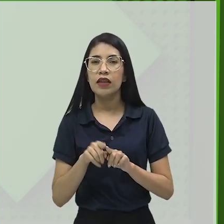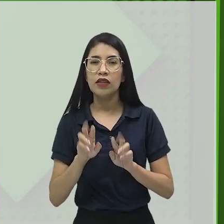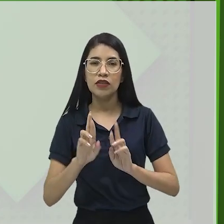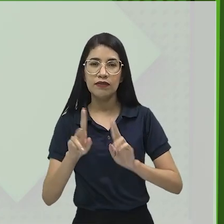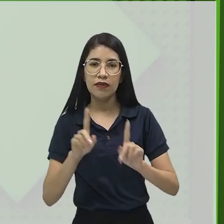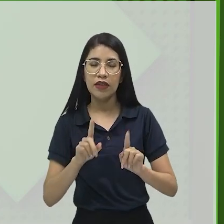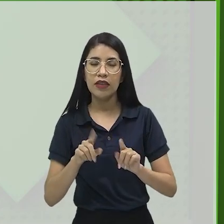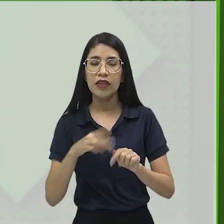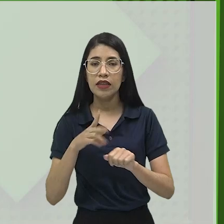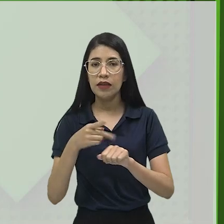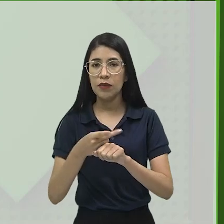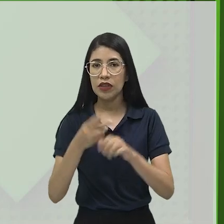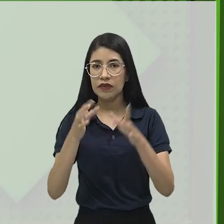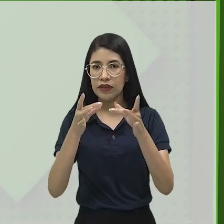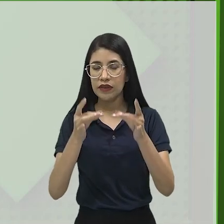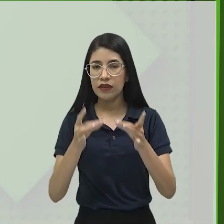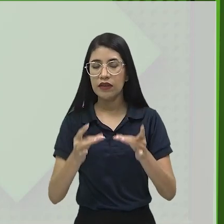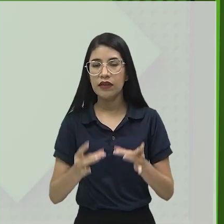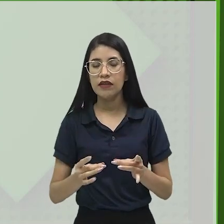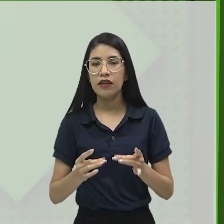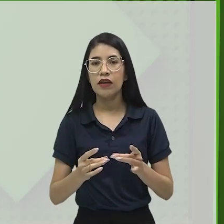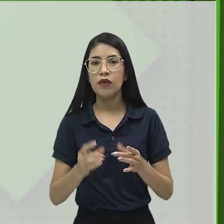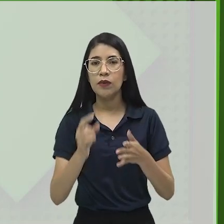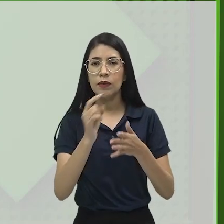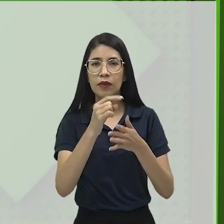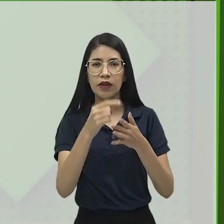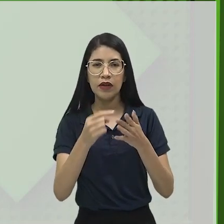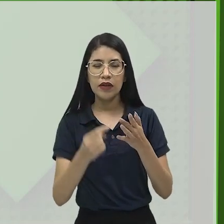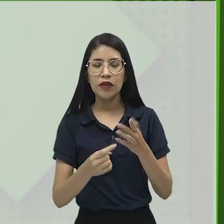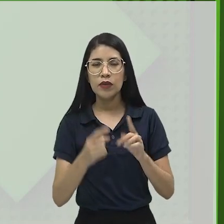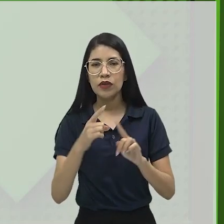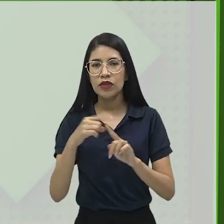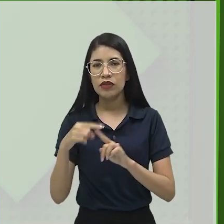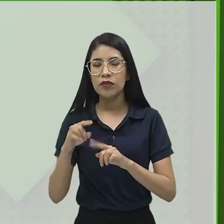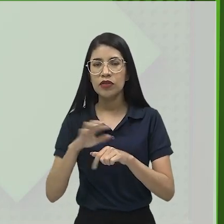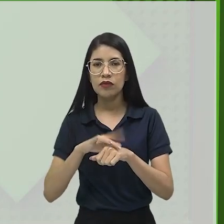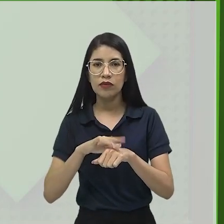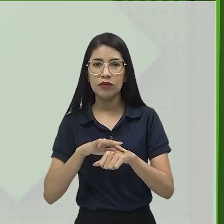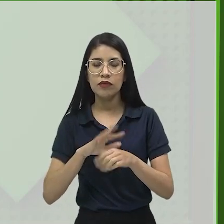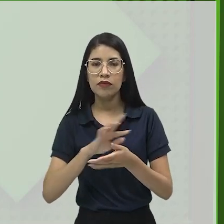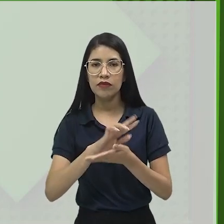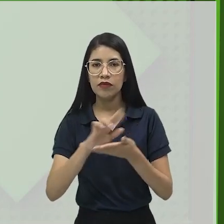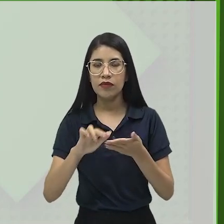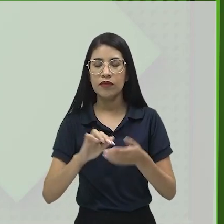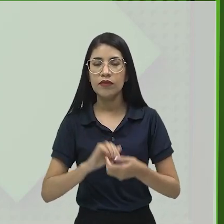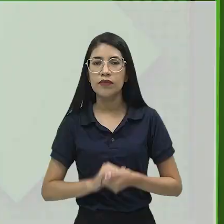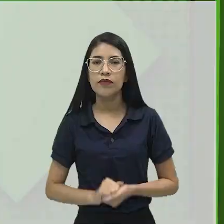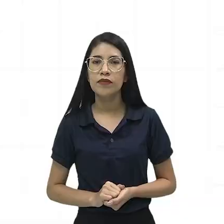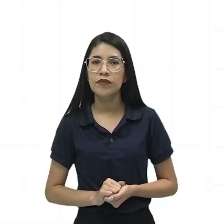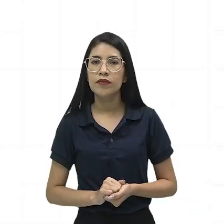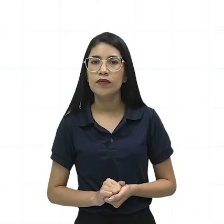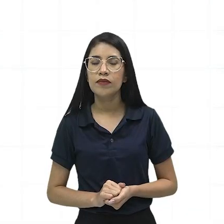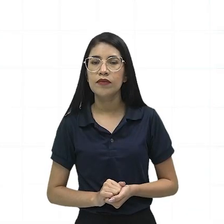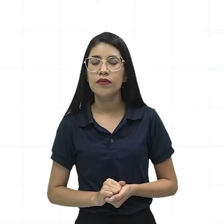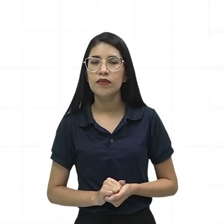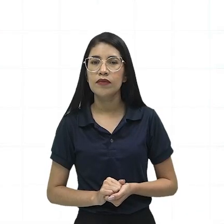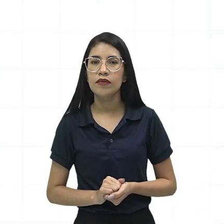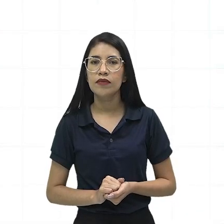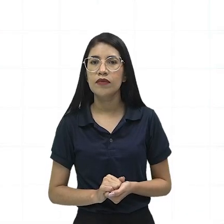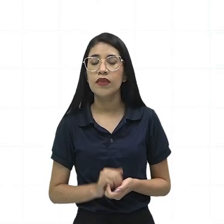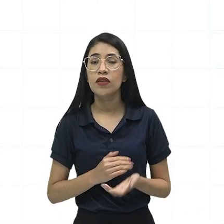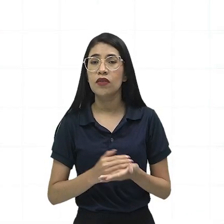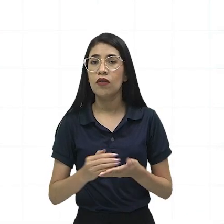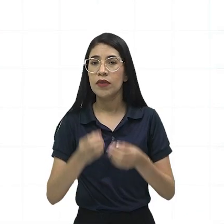gente vai falando sobre cada uma dessas situaçõezinhas, né? Que a gente vai falar ao longo da aula. Vamos começar